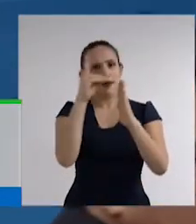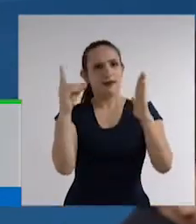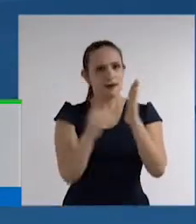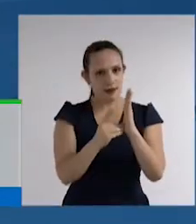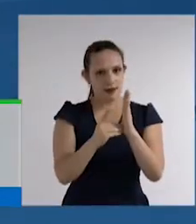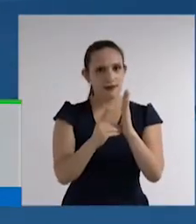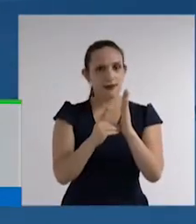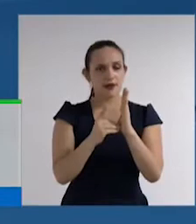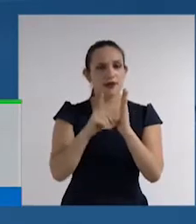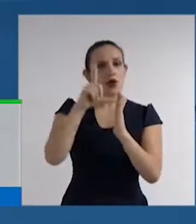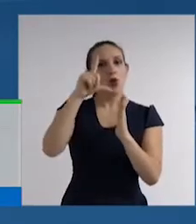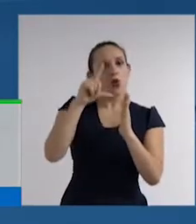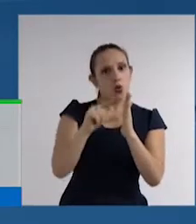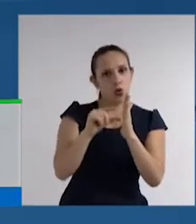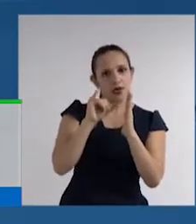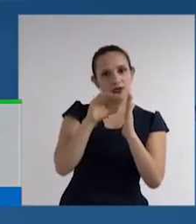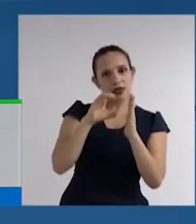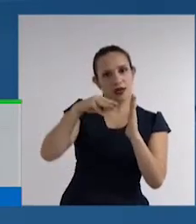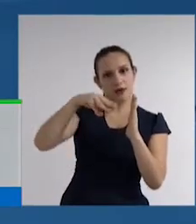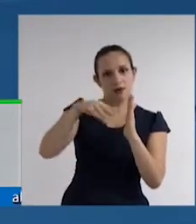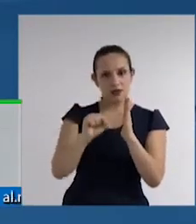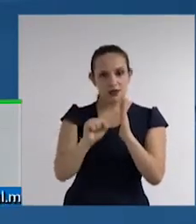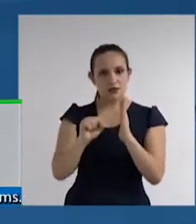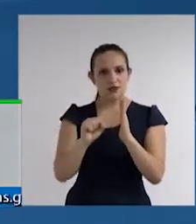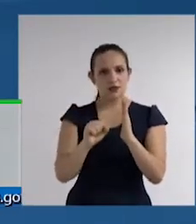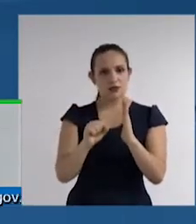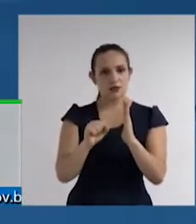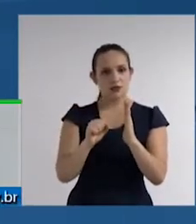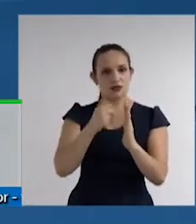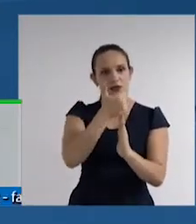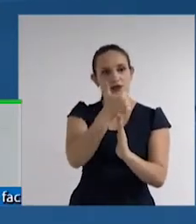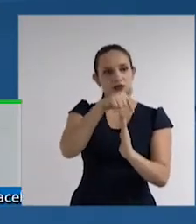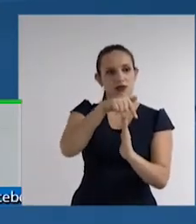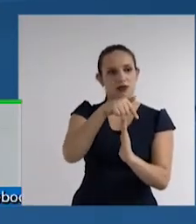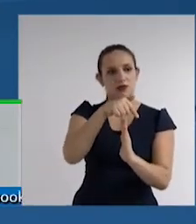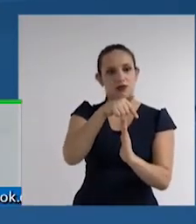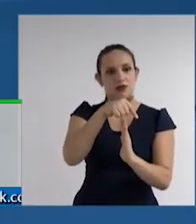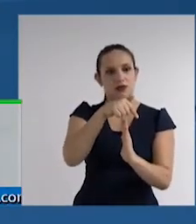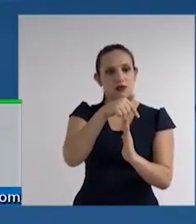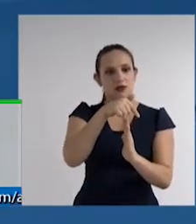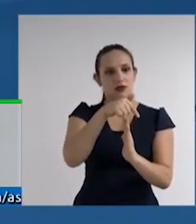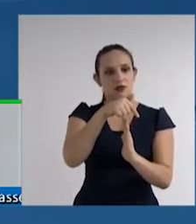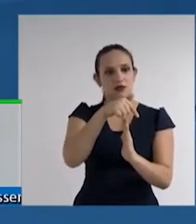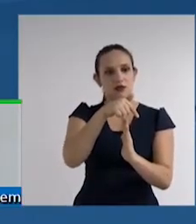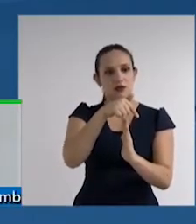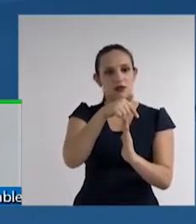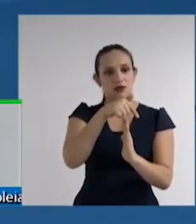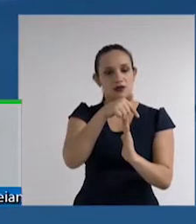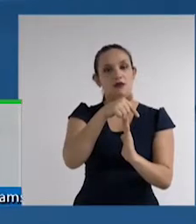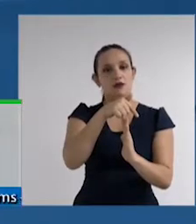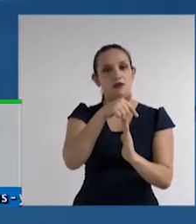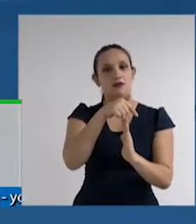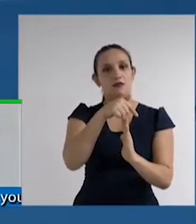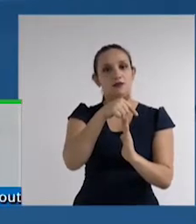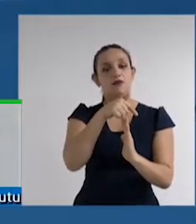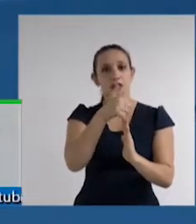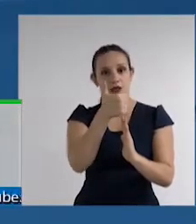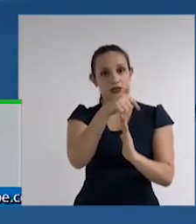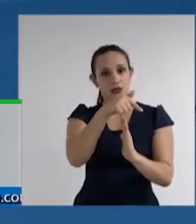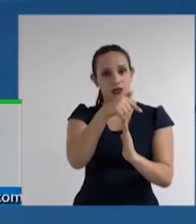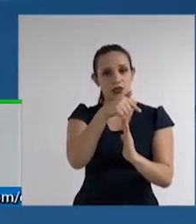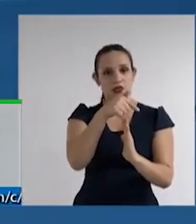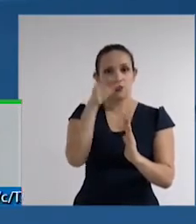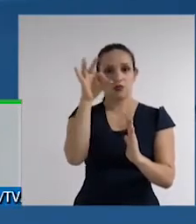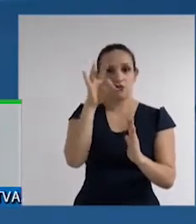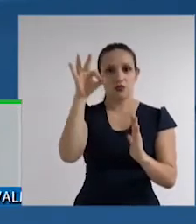e reduza o ICMS de 17 para 2. Ele fez isso em 2015. Para 12. Para 12. Isso.